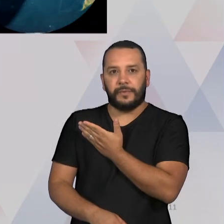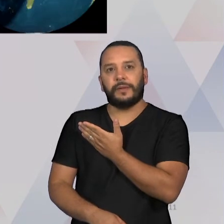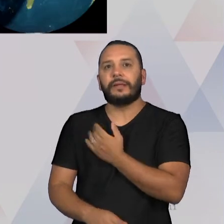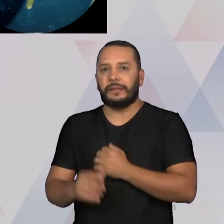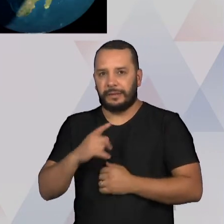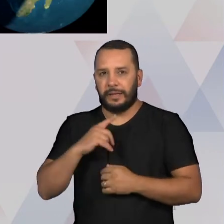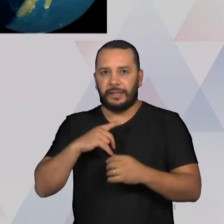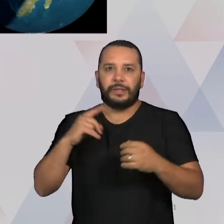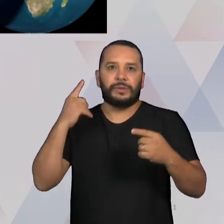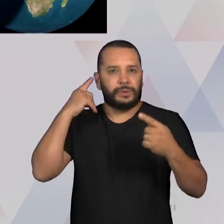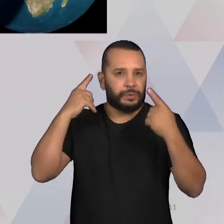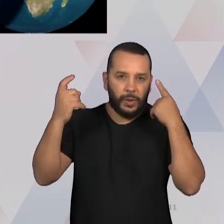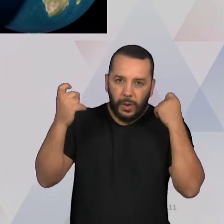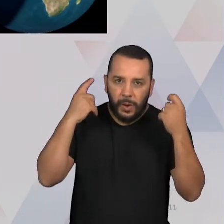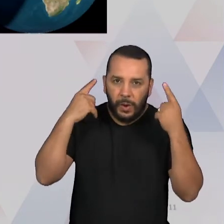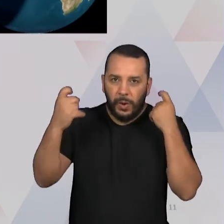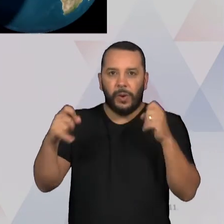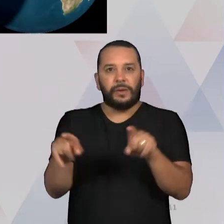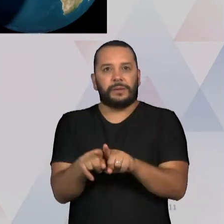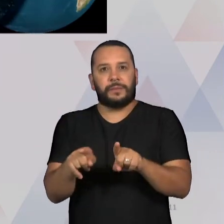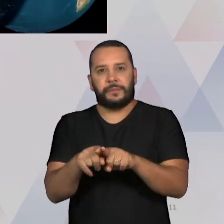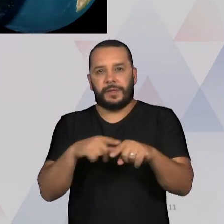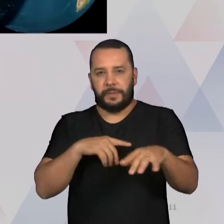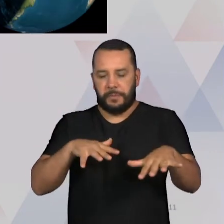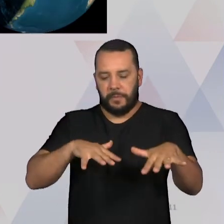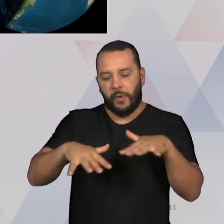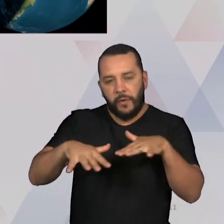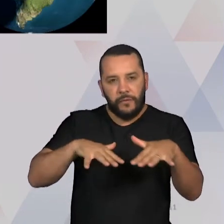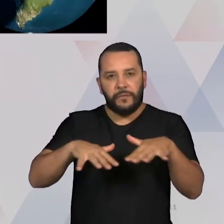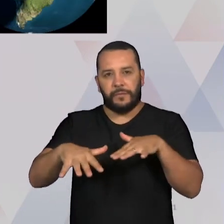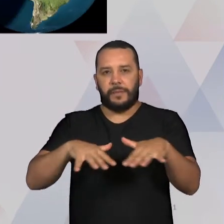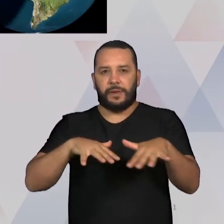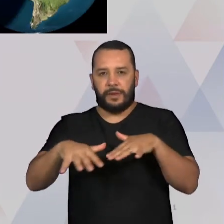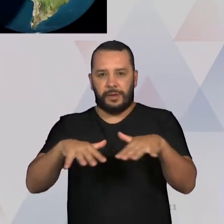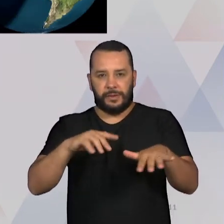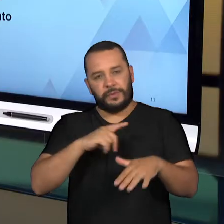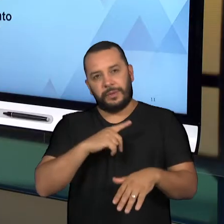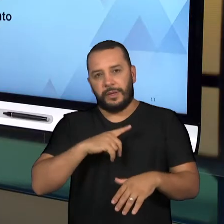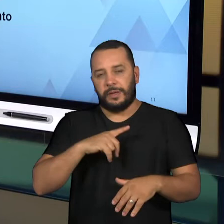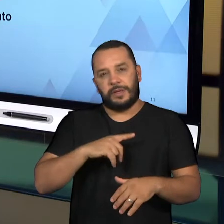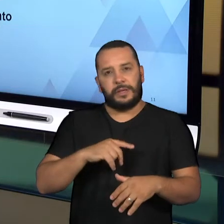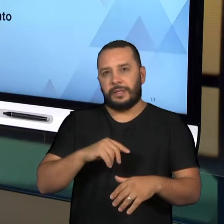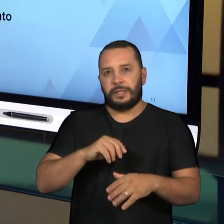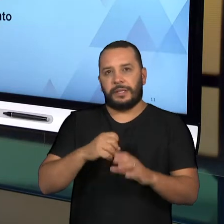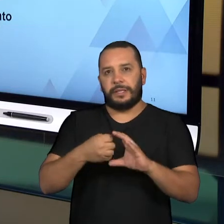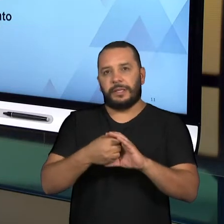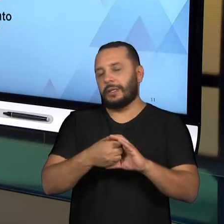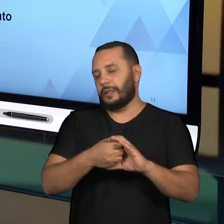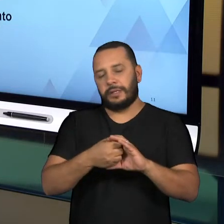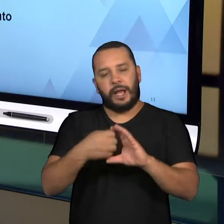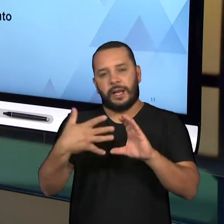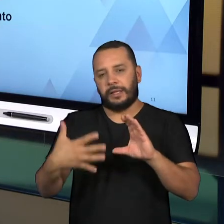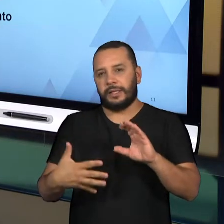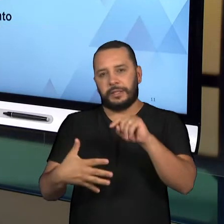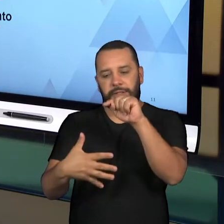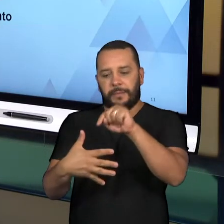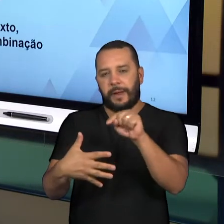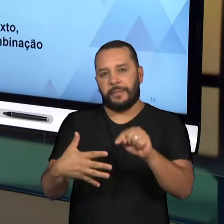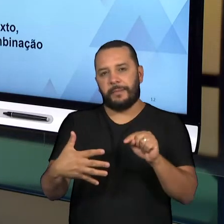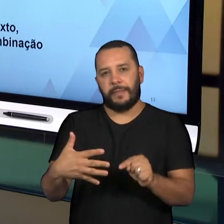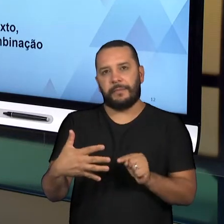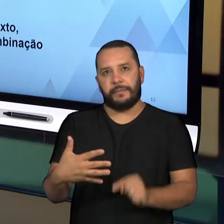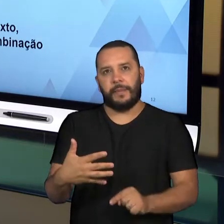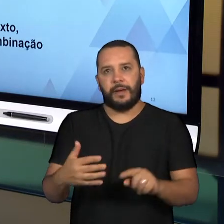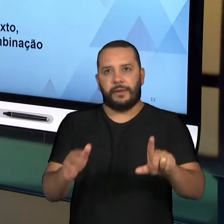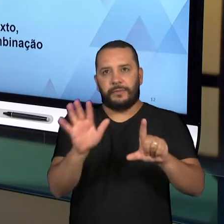sons que podem envolver movimento dentre outras estratégias a serem utilizadas em uma